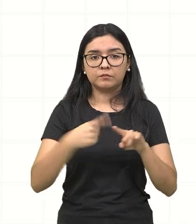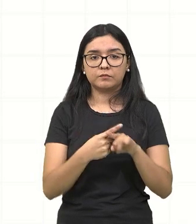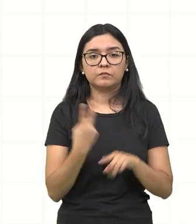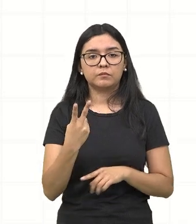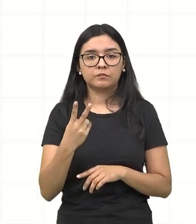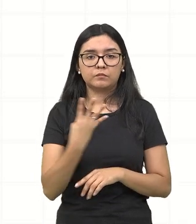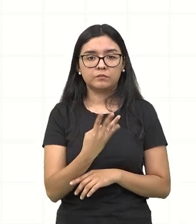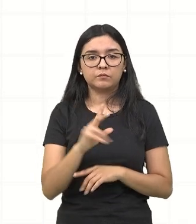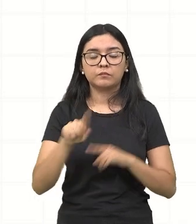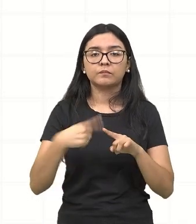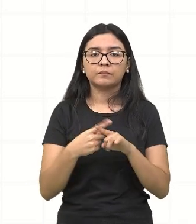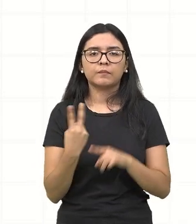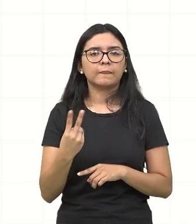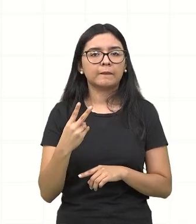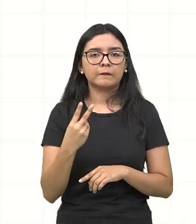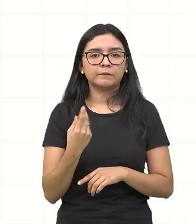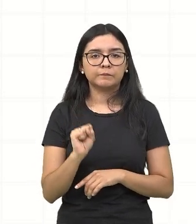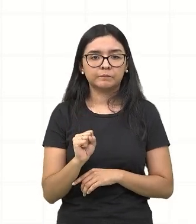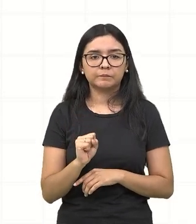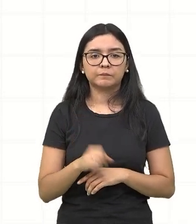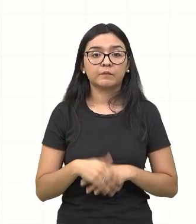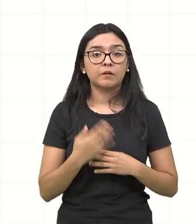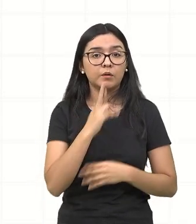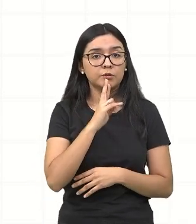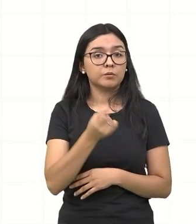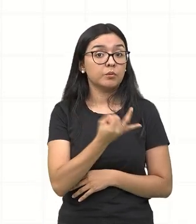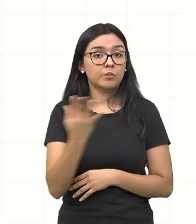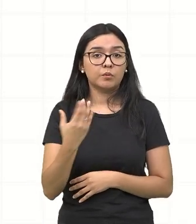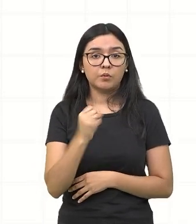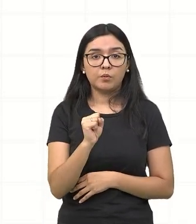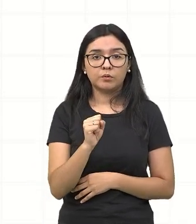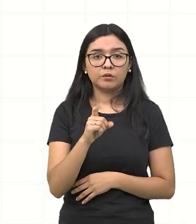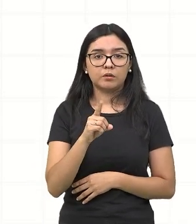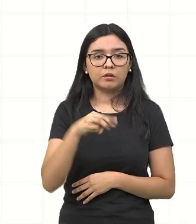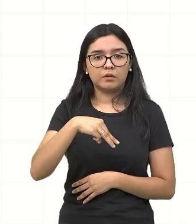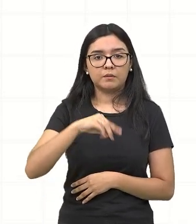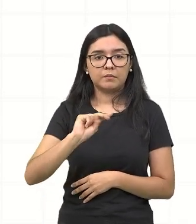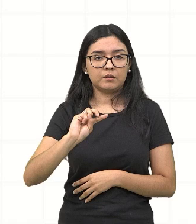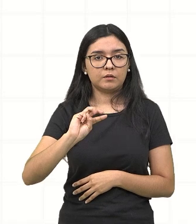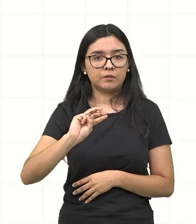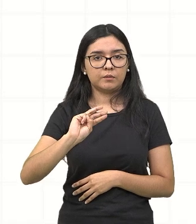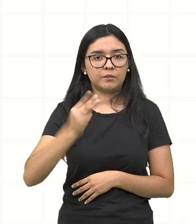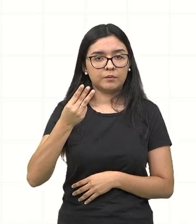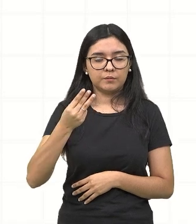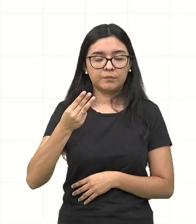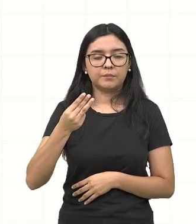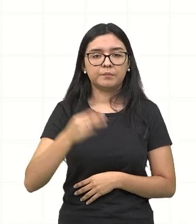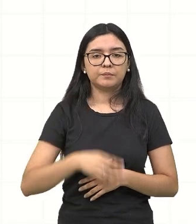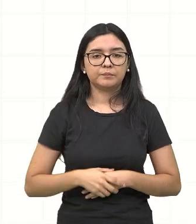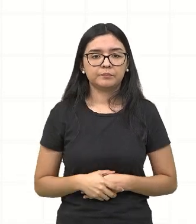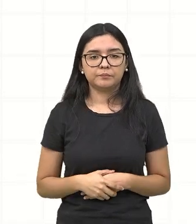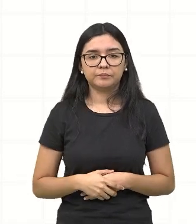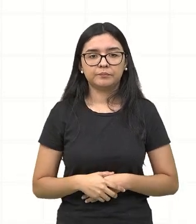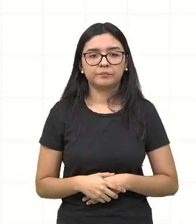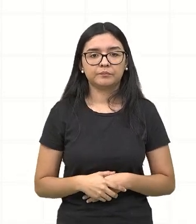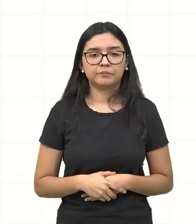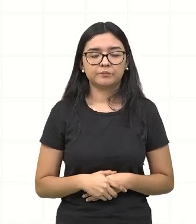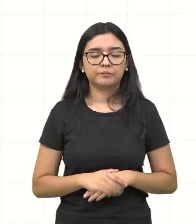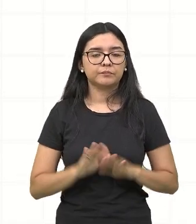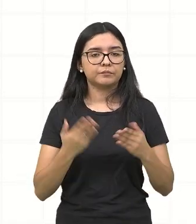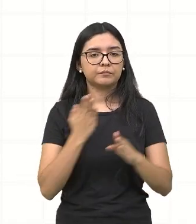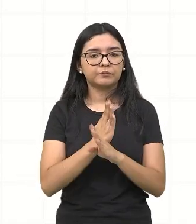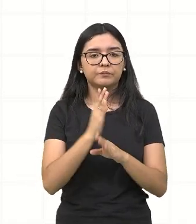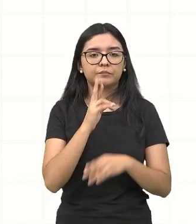4, vezes 2, 8. Então temos aqui o 8, decímetro vezes decímetro vezes decímetro, decímetro ao cubo. Então temos